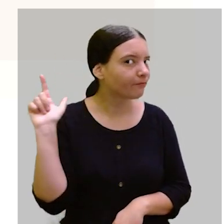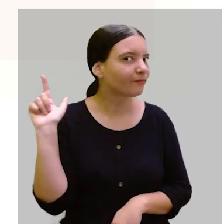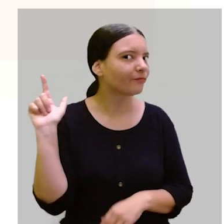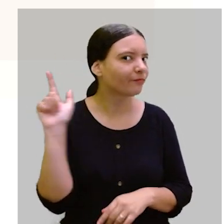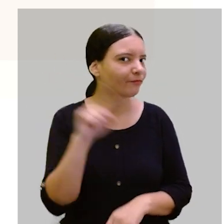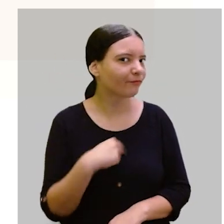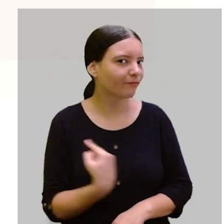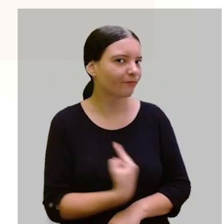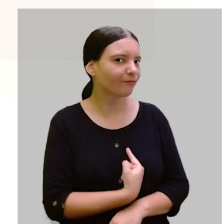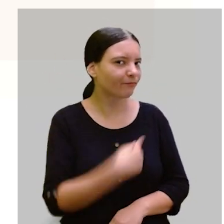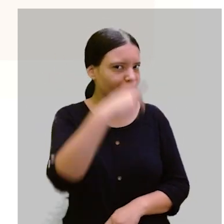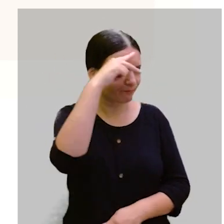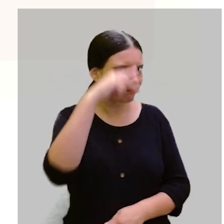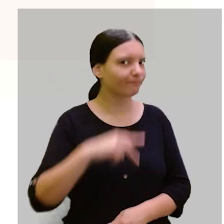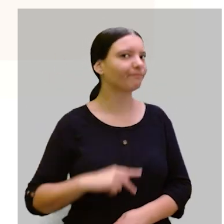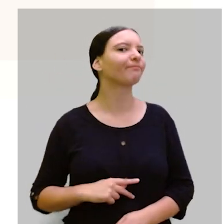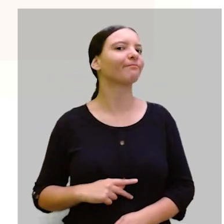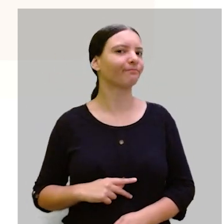nós mesmos.